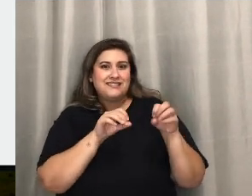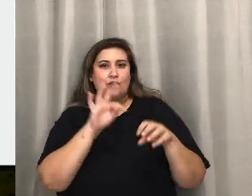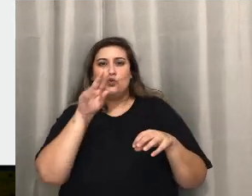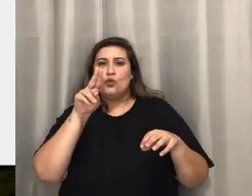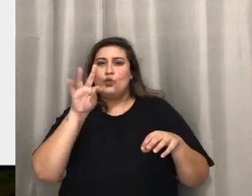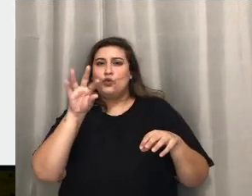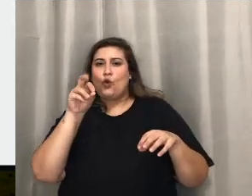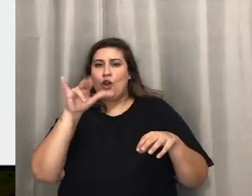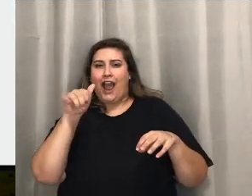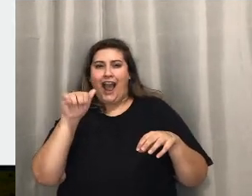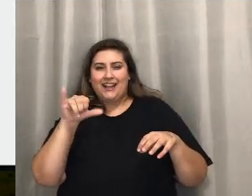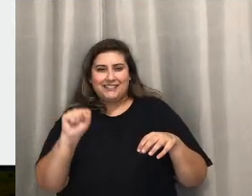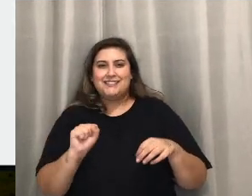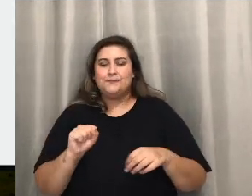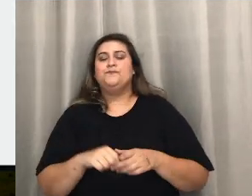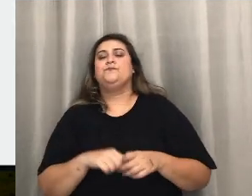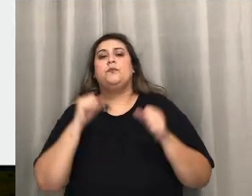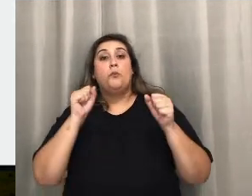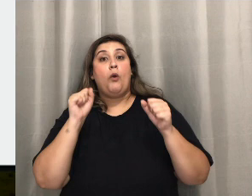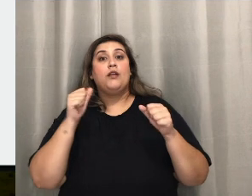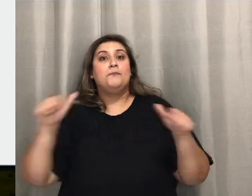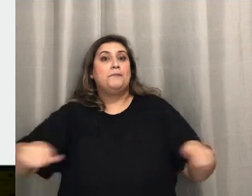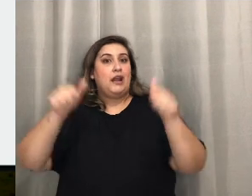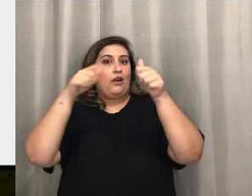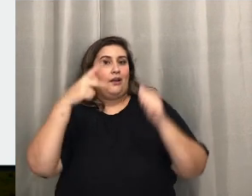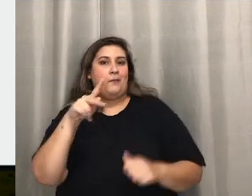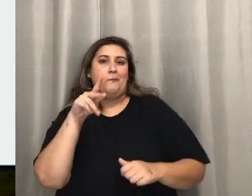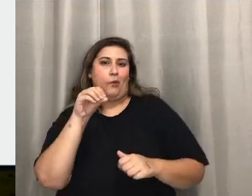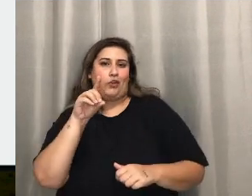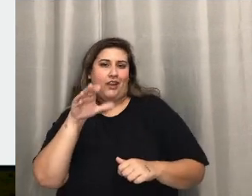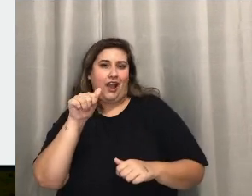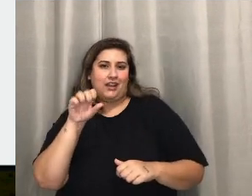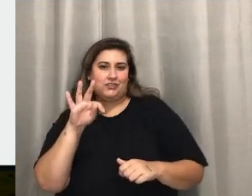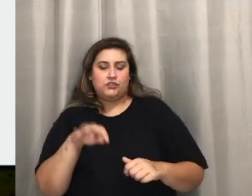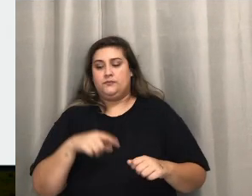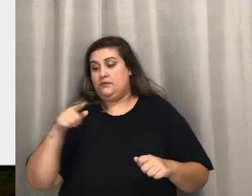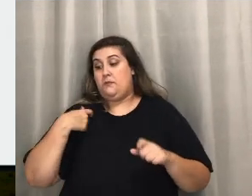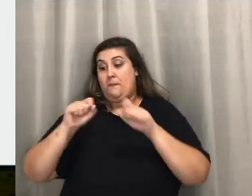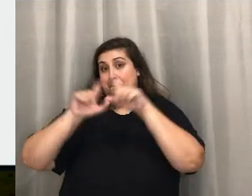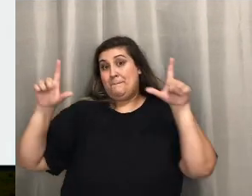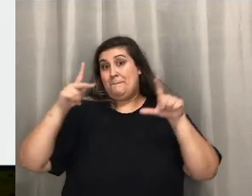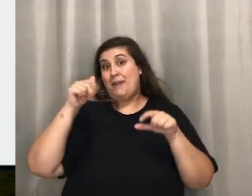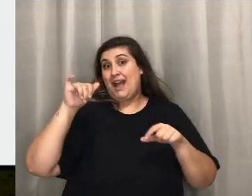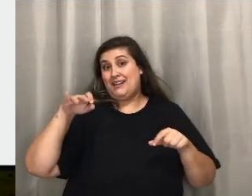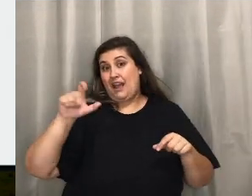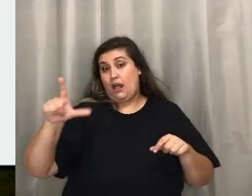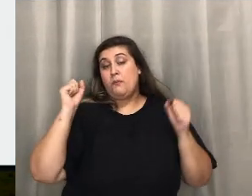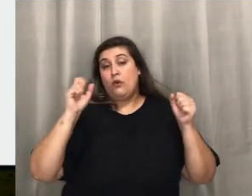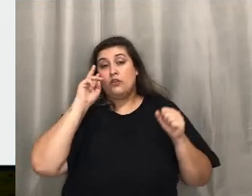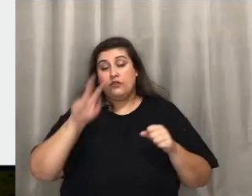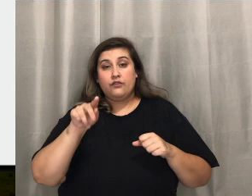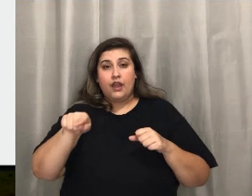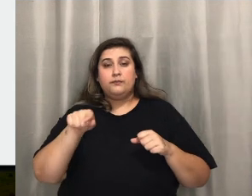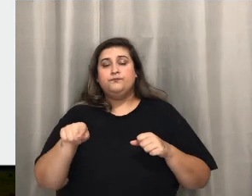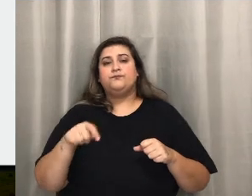vão nos ajudar a elaborar os nossos podcasts. Aqui no painel, eu